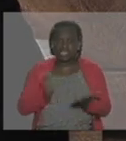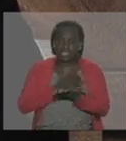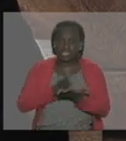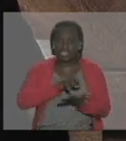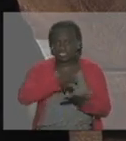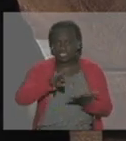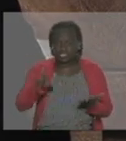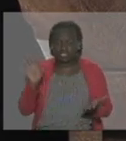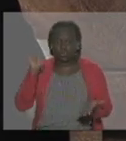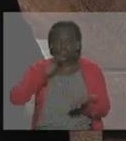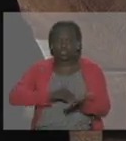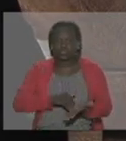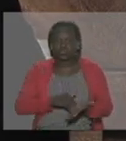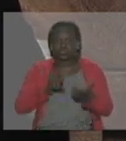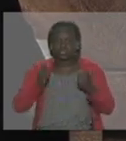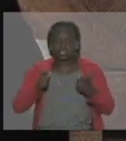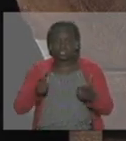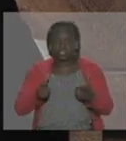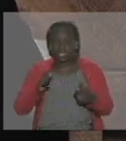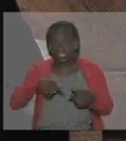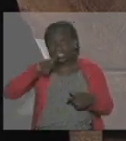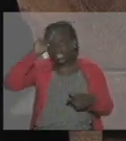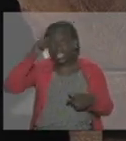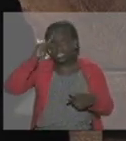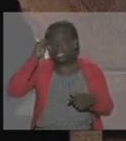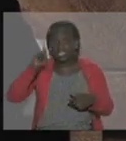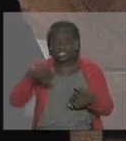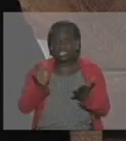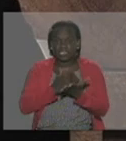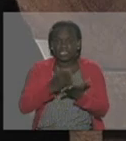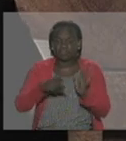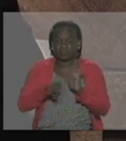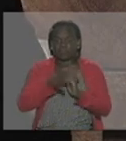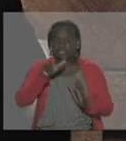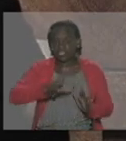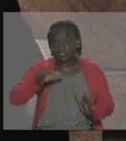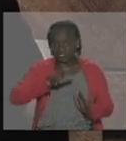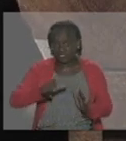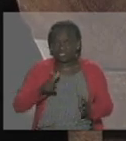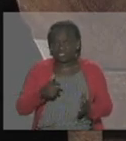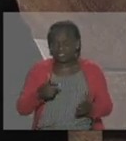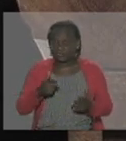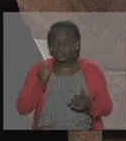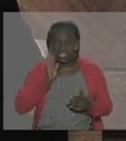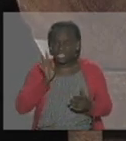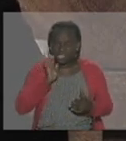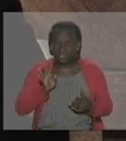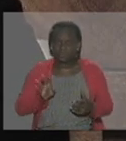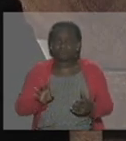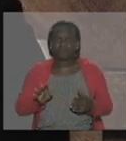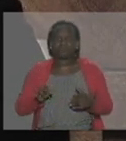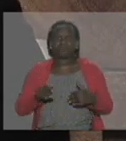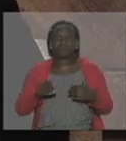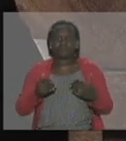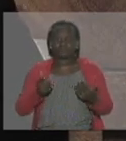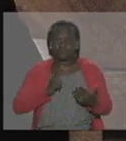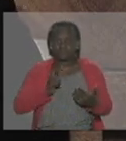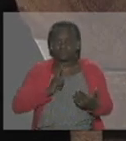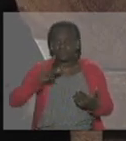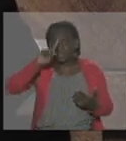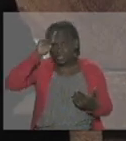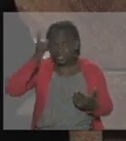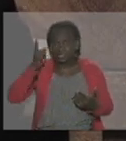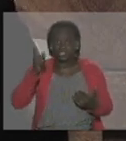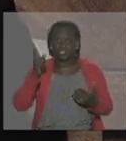e meu último lugar foi o ideias que era um caderno literário muito legal maravilhoso e e e